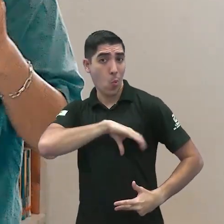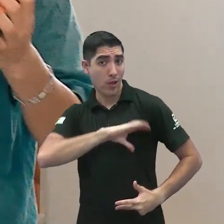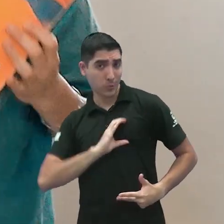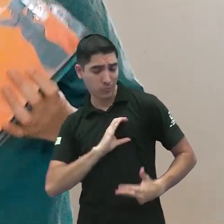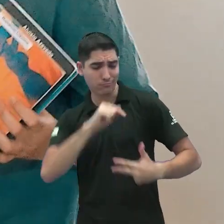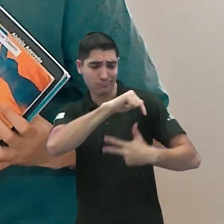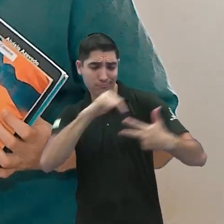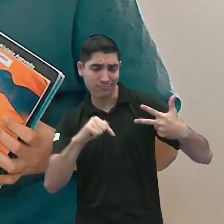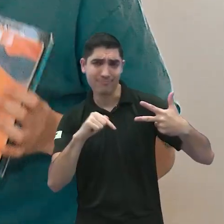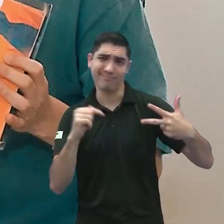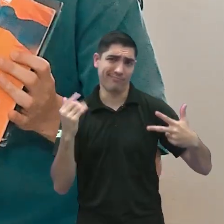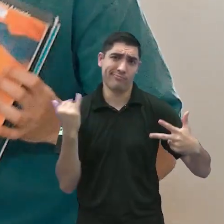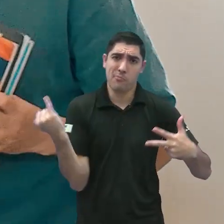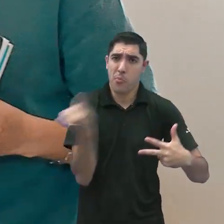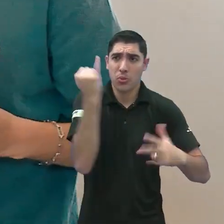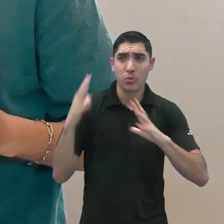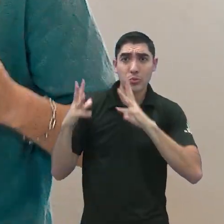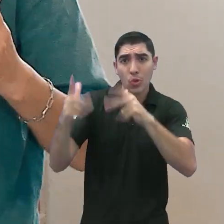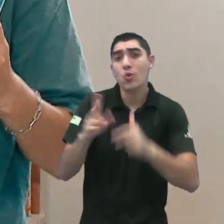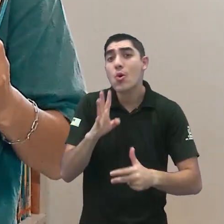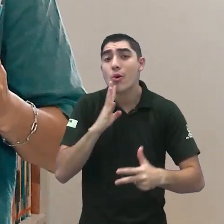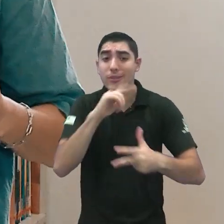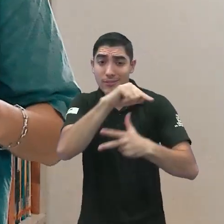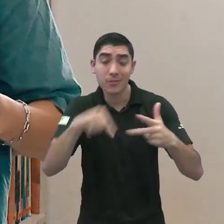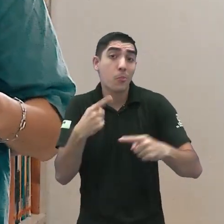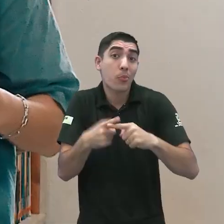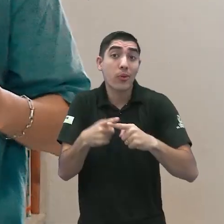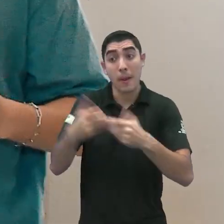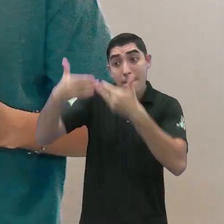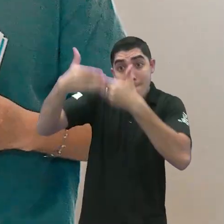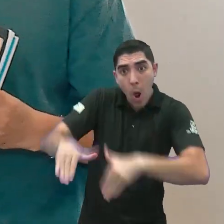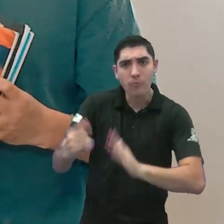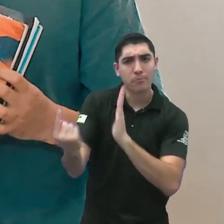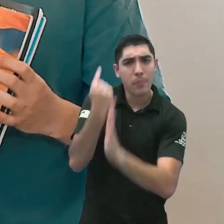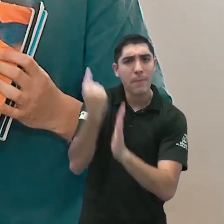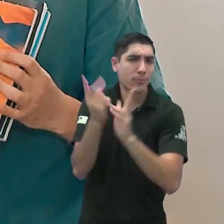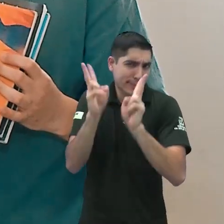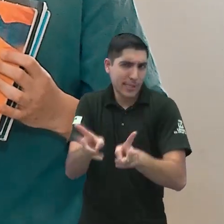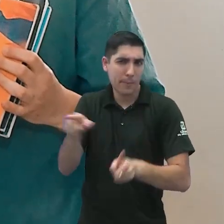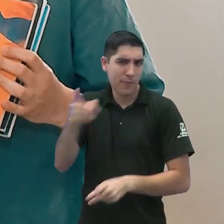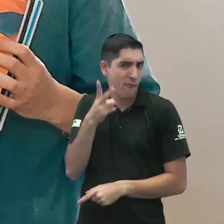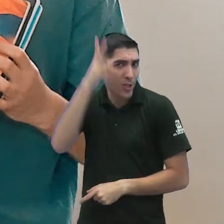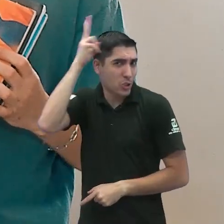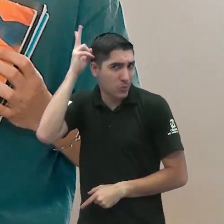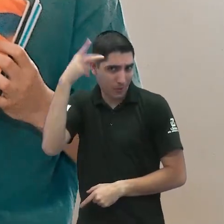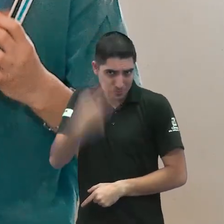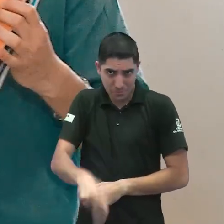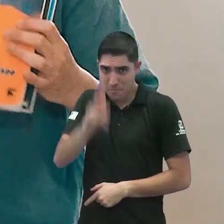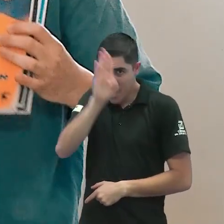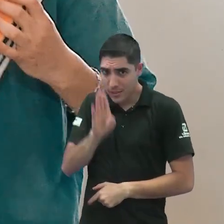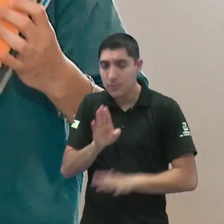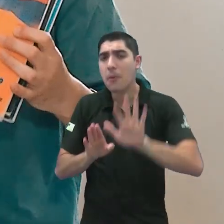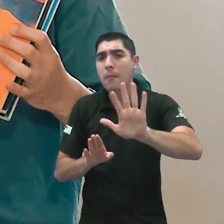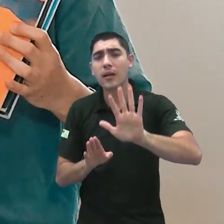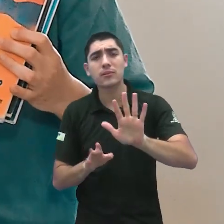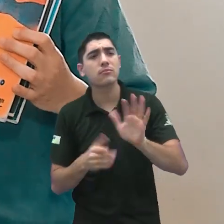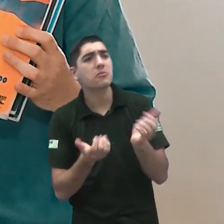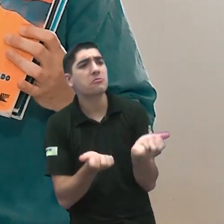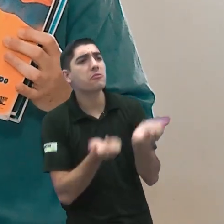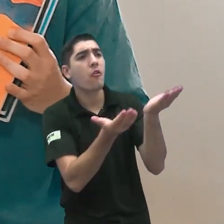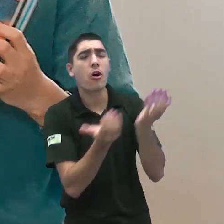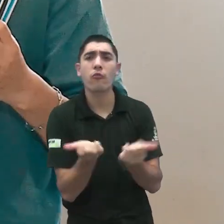são praticamente obrigatórias para quem vai prestar vestibular aqui no Brasil. Mas você já parou para pensar quais são os livros